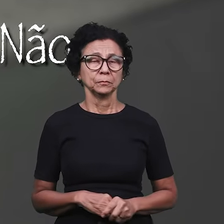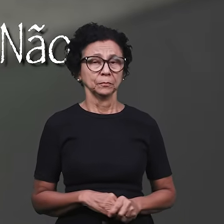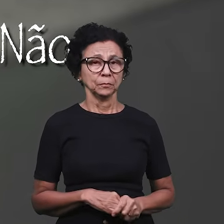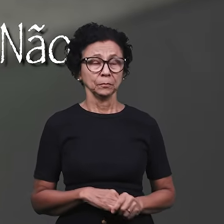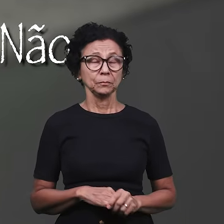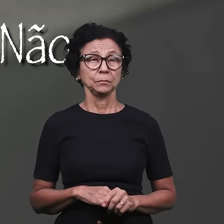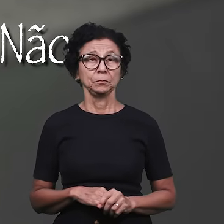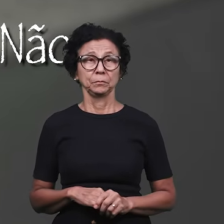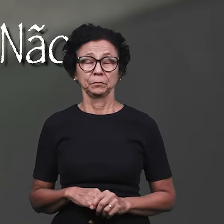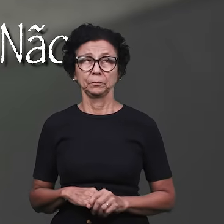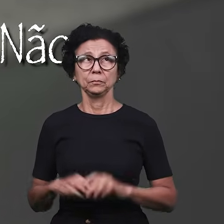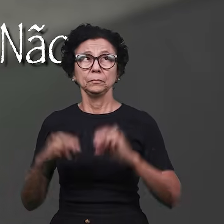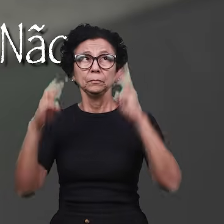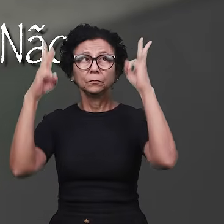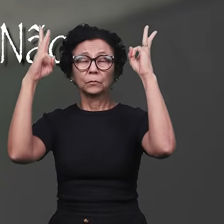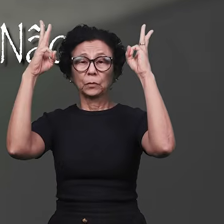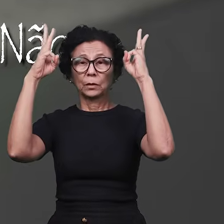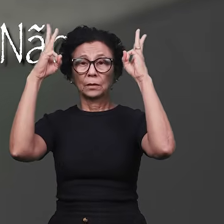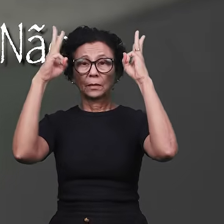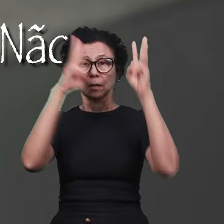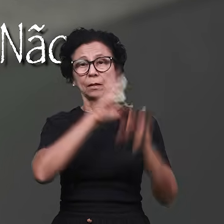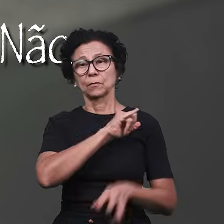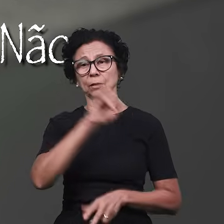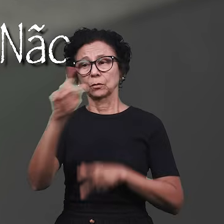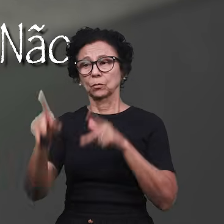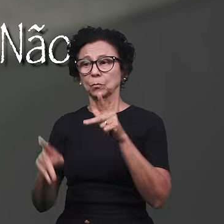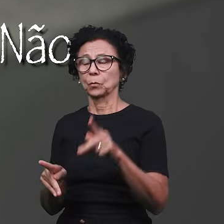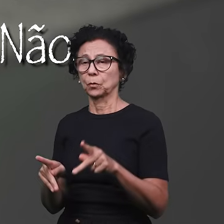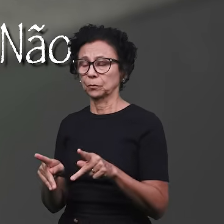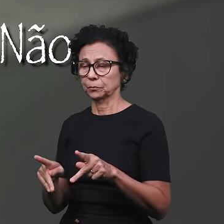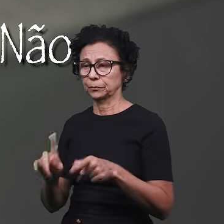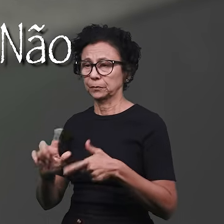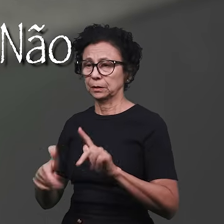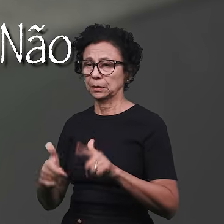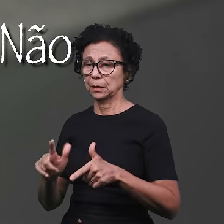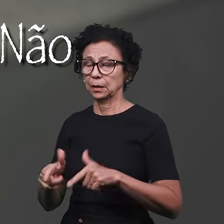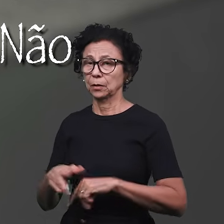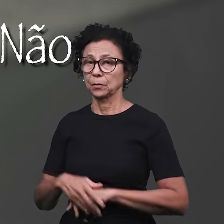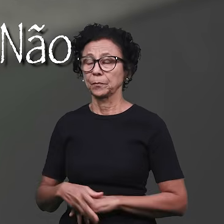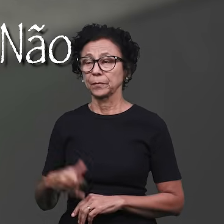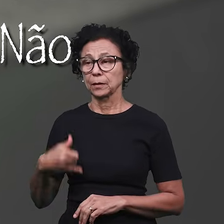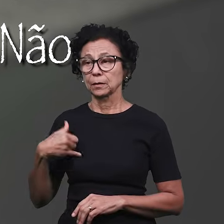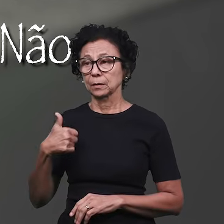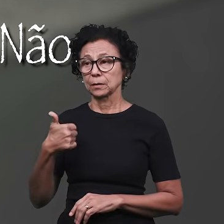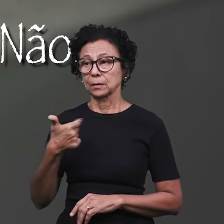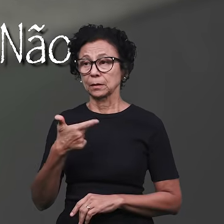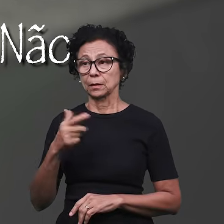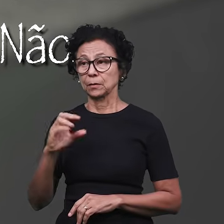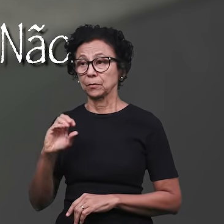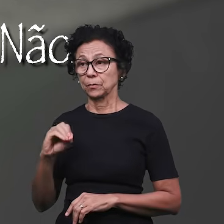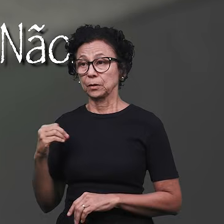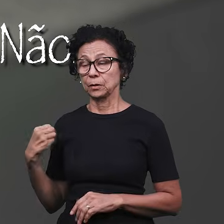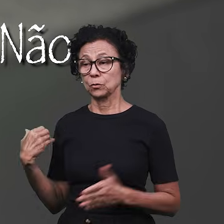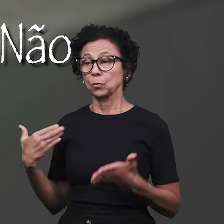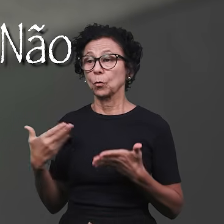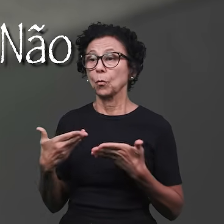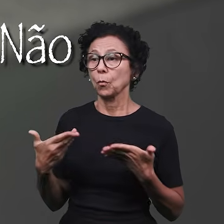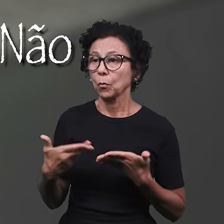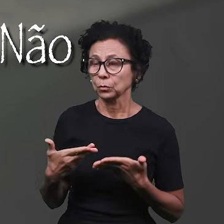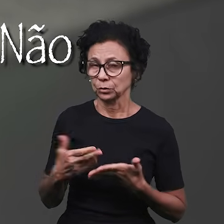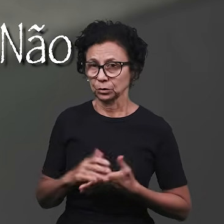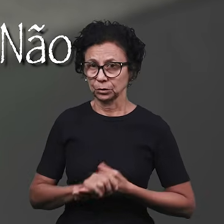estas palavras a todo Israel. E disse-lhes: Da idade de 120 anos sou eu